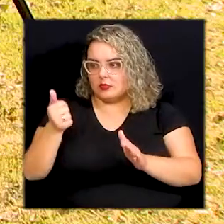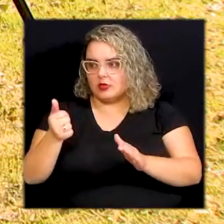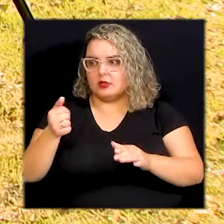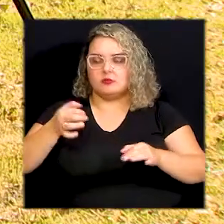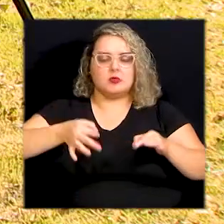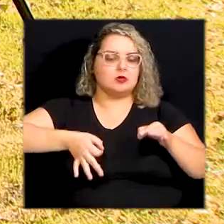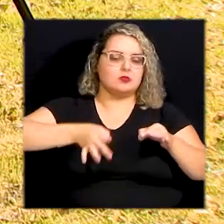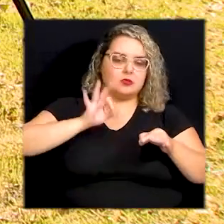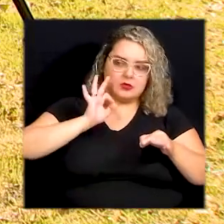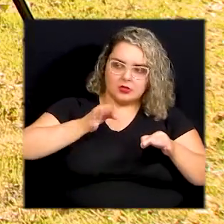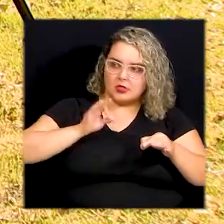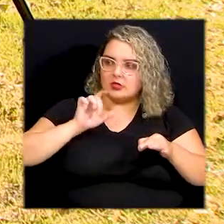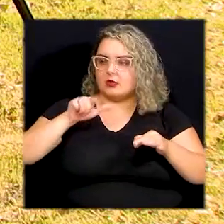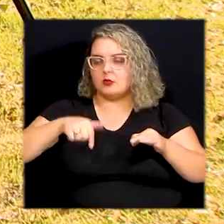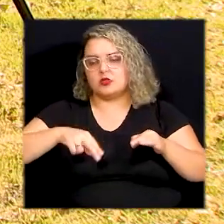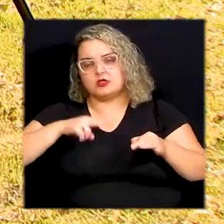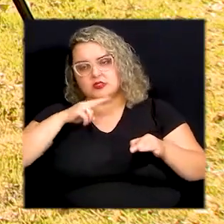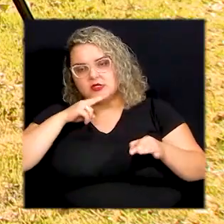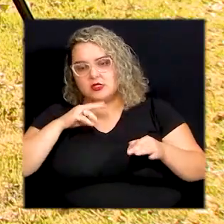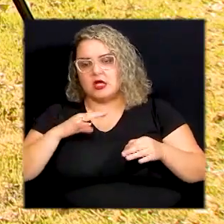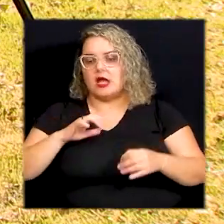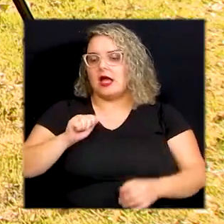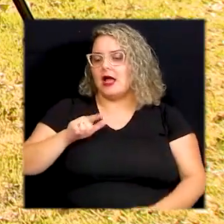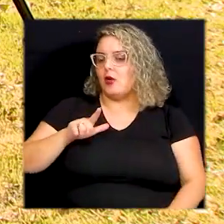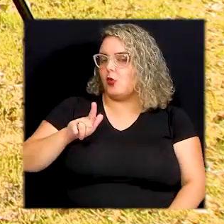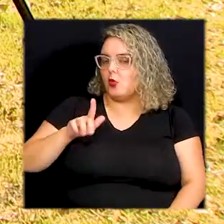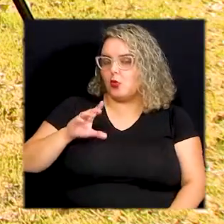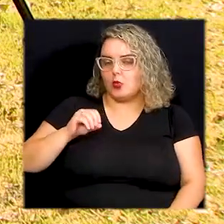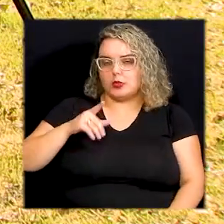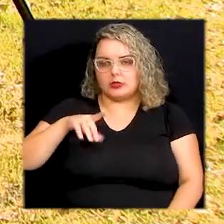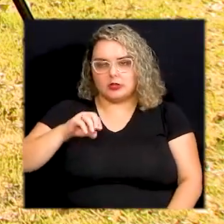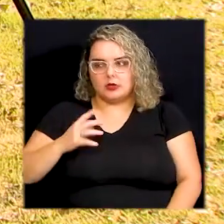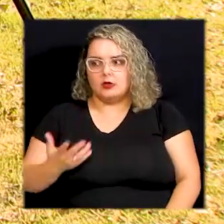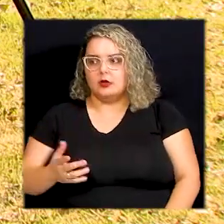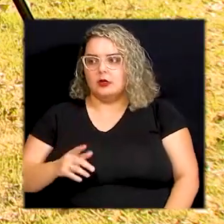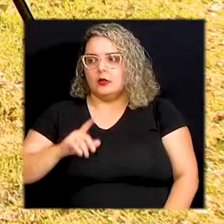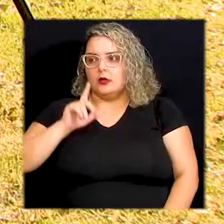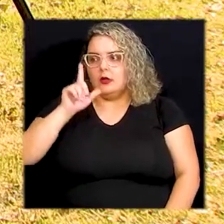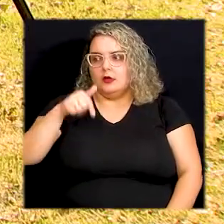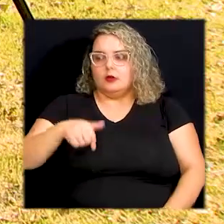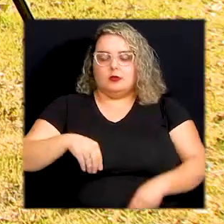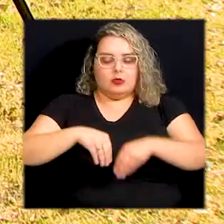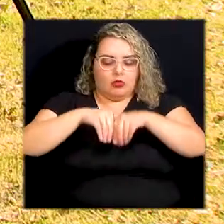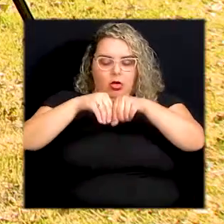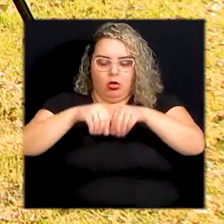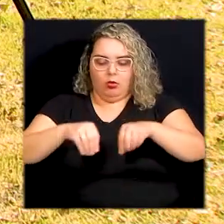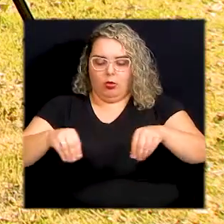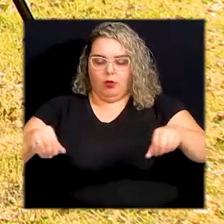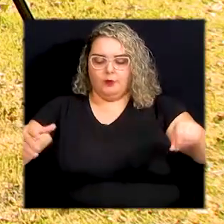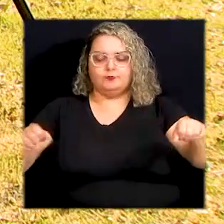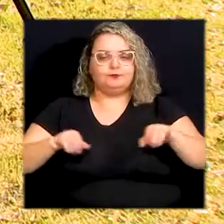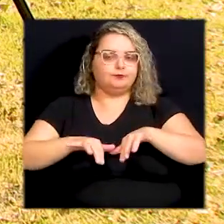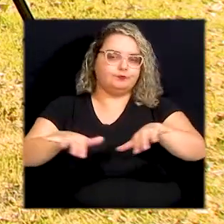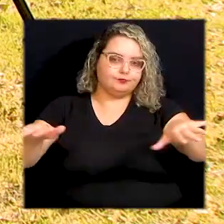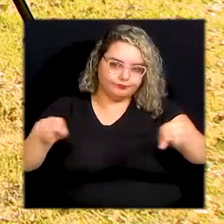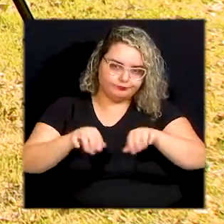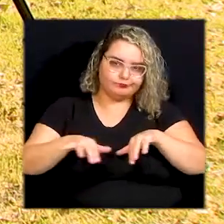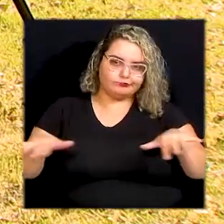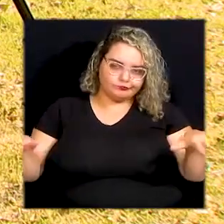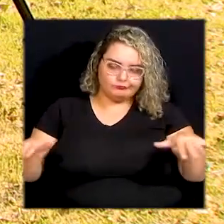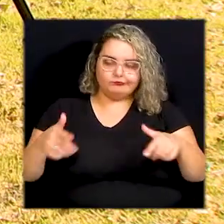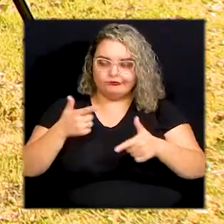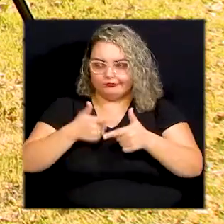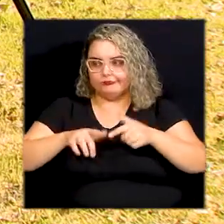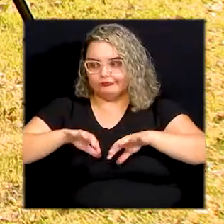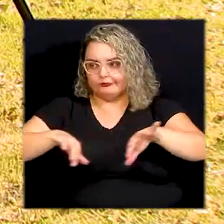primeiro se plantou o café, depois cana, algodão, e depois o terreno todo foi parcelado, né? E